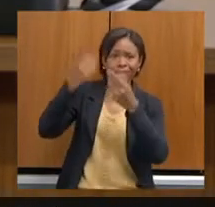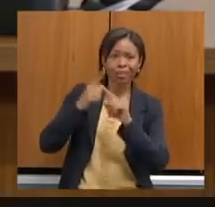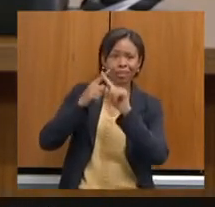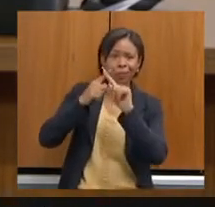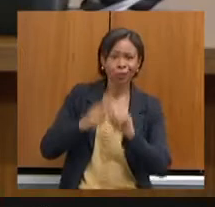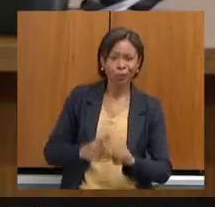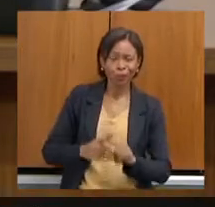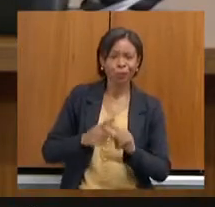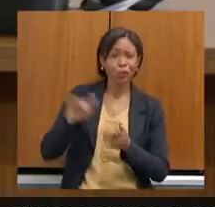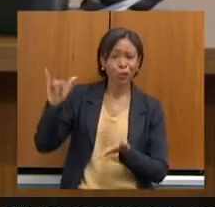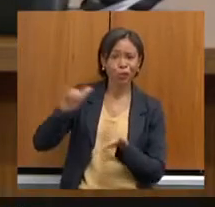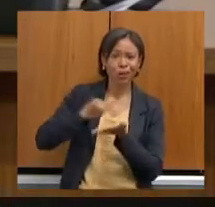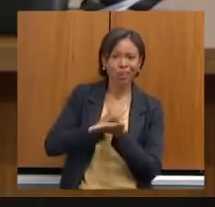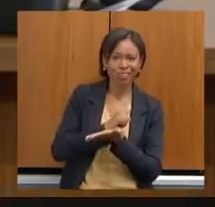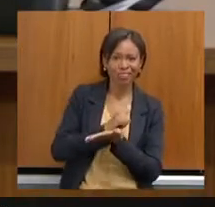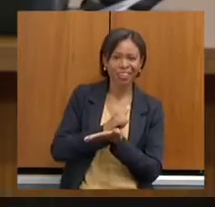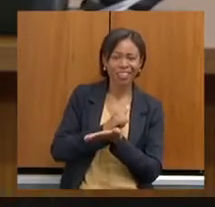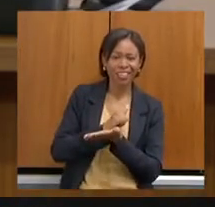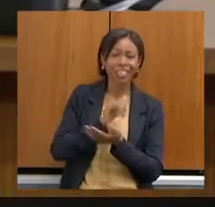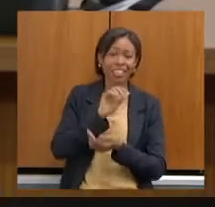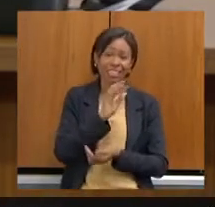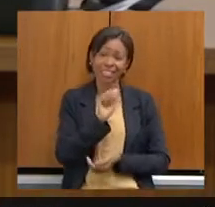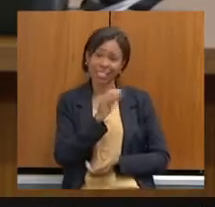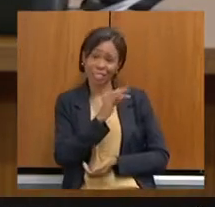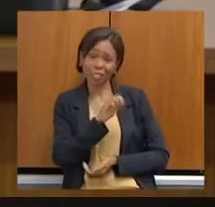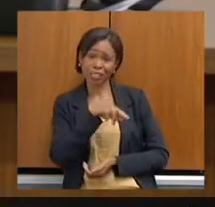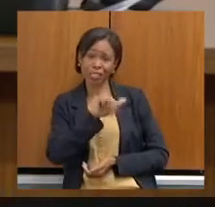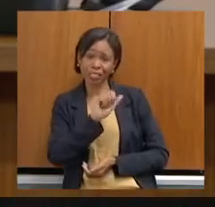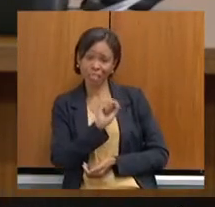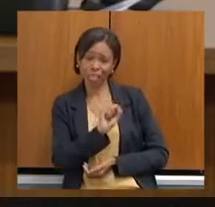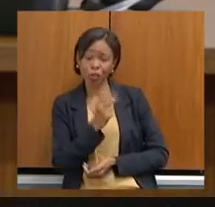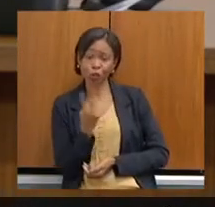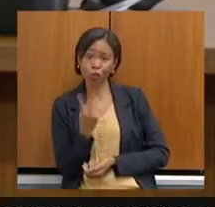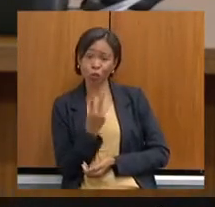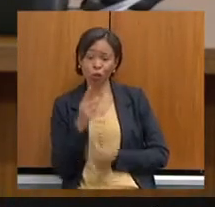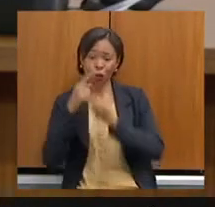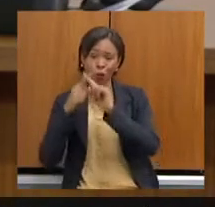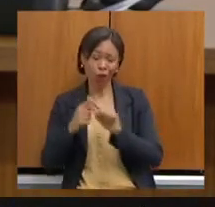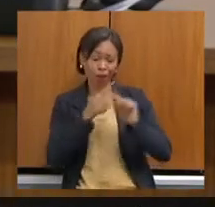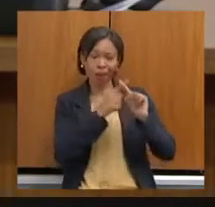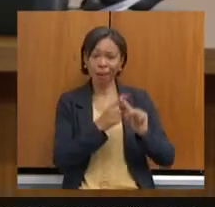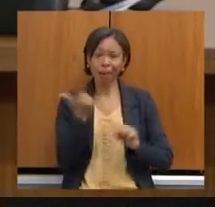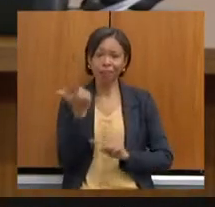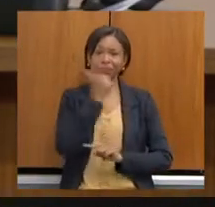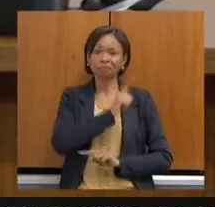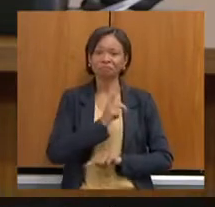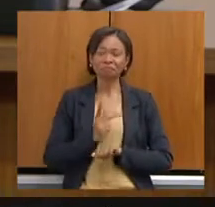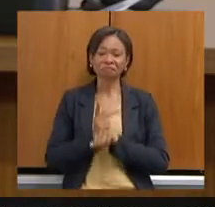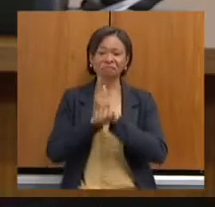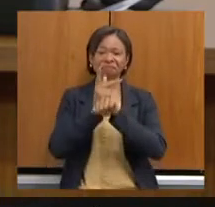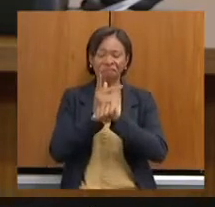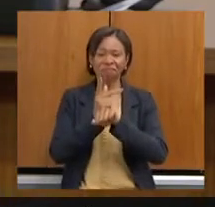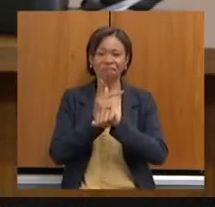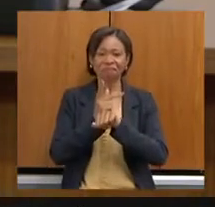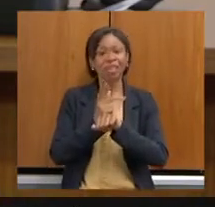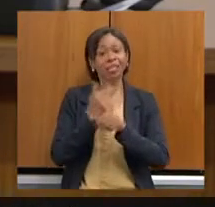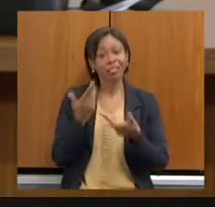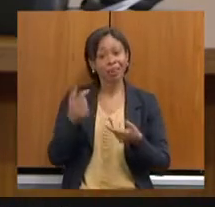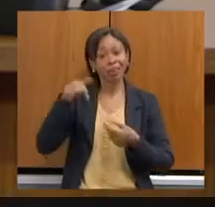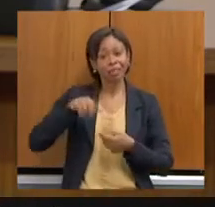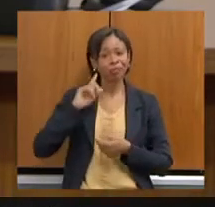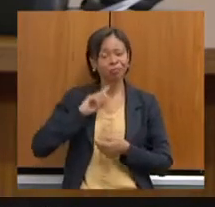para o concurso de atende ganhou o ouro nos dois então realmente está chamando a atenção do mundo esse produto de Minas